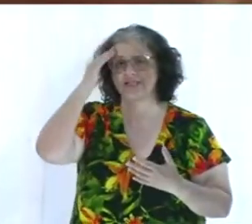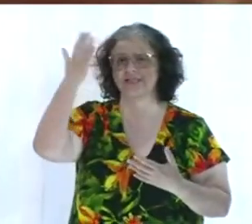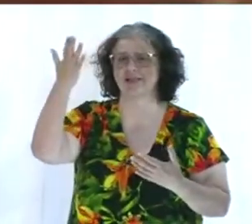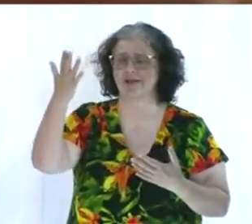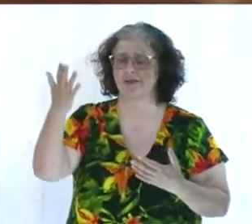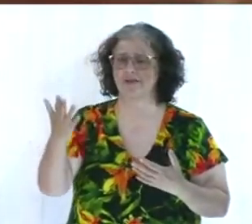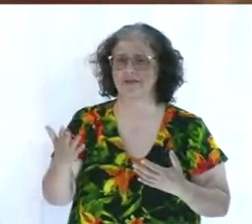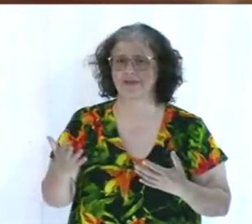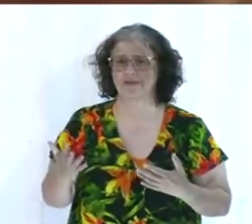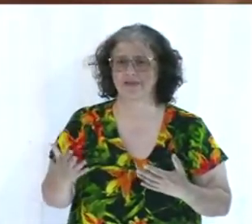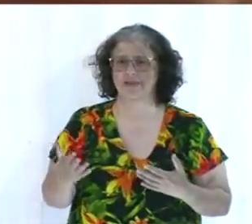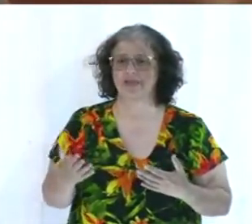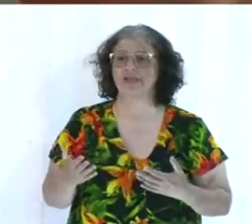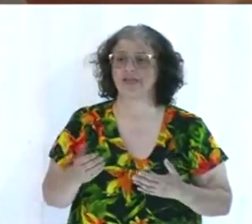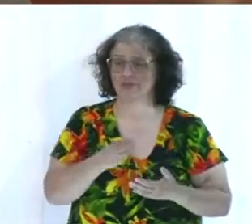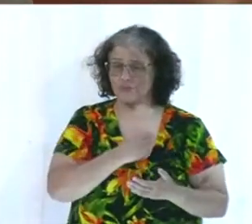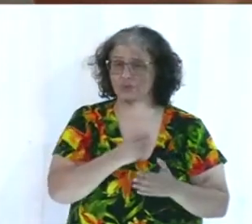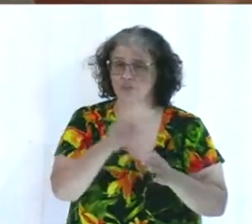justo viverá por sua fé.